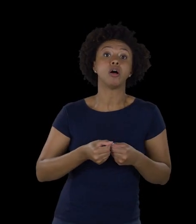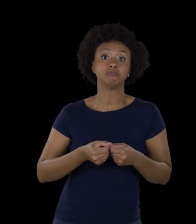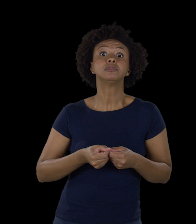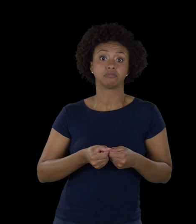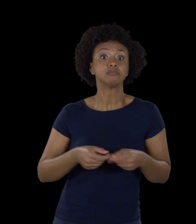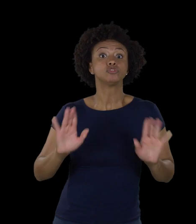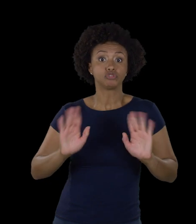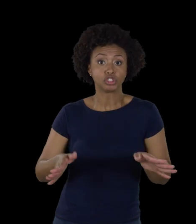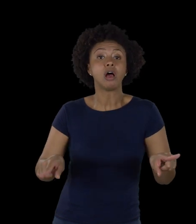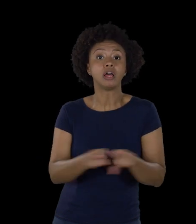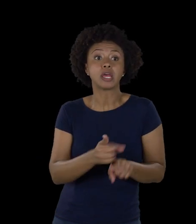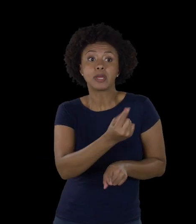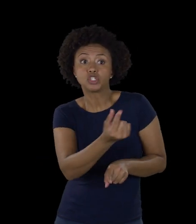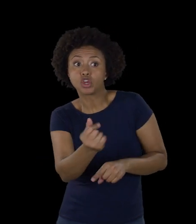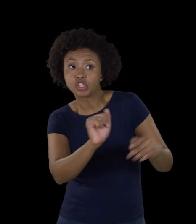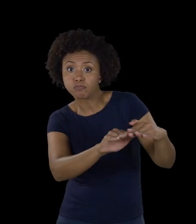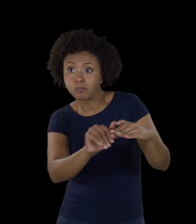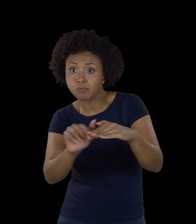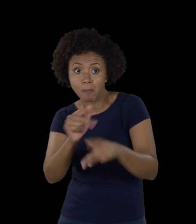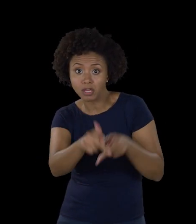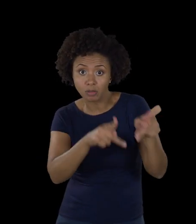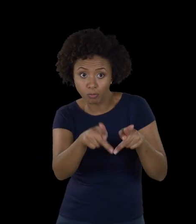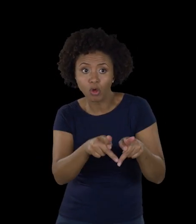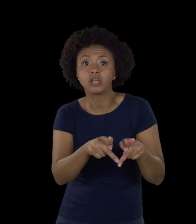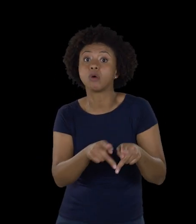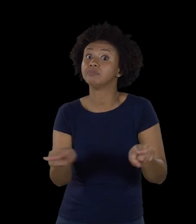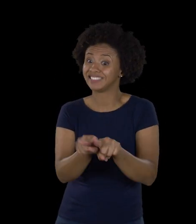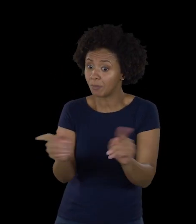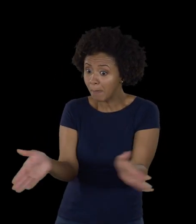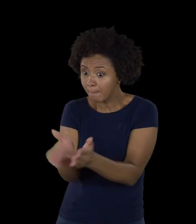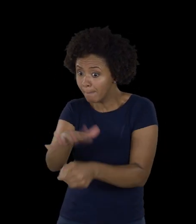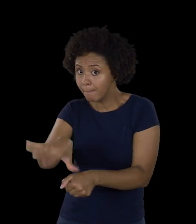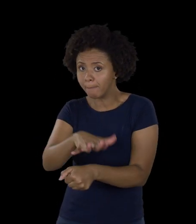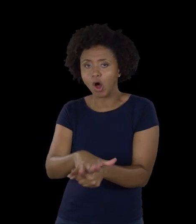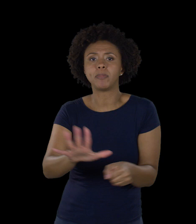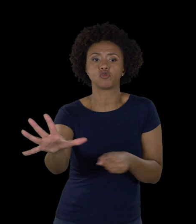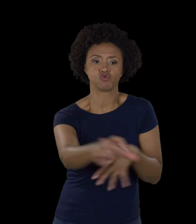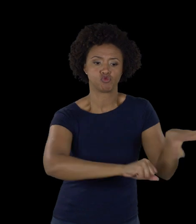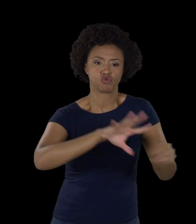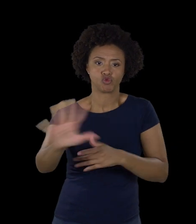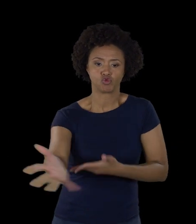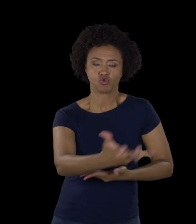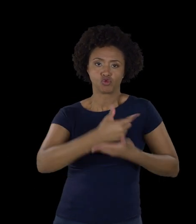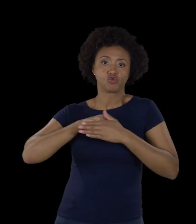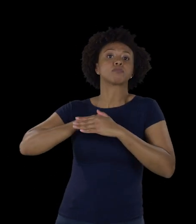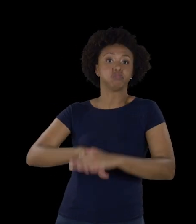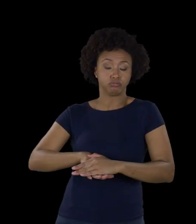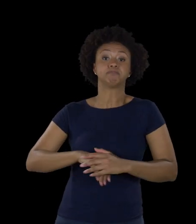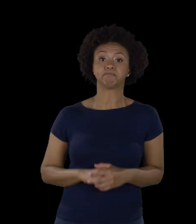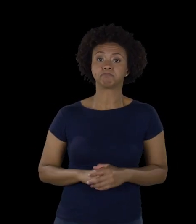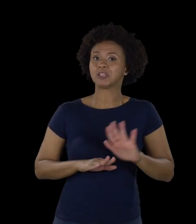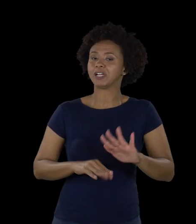toda a população, incluindo até mesmo das camadas mais pobres. Mesmo assim, mesmo com essa ousada medida,